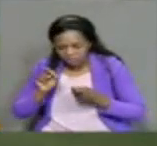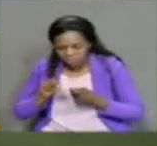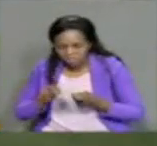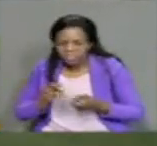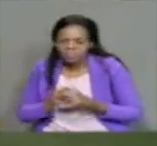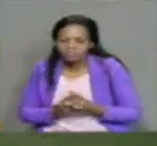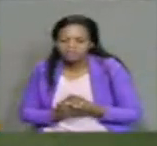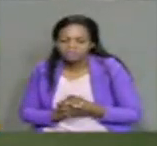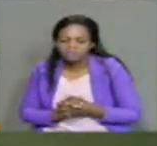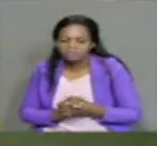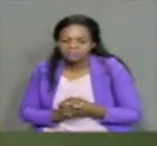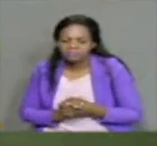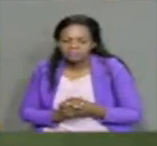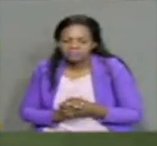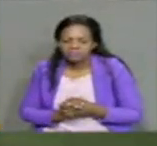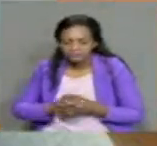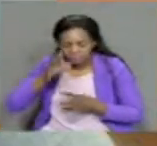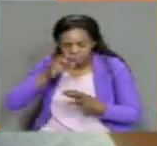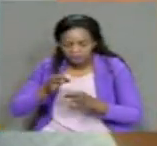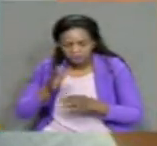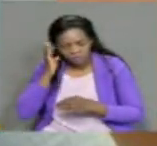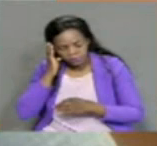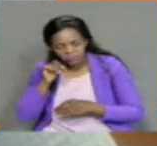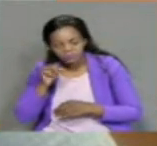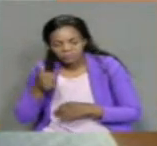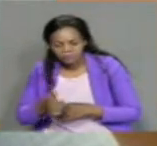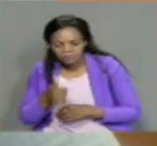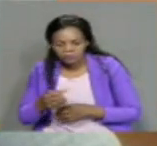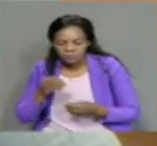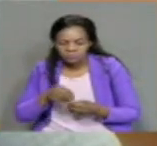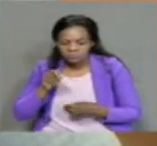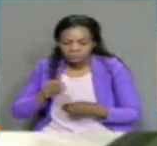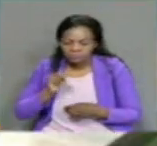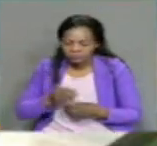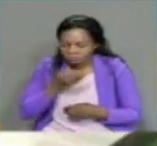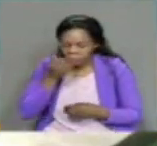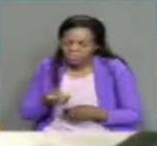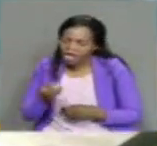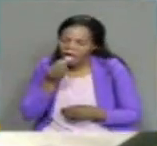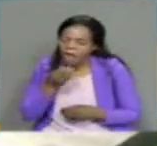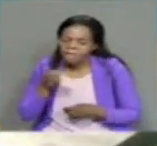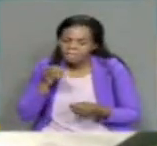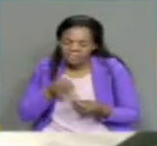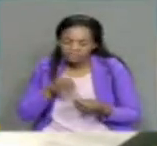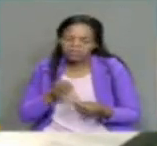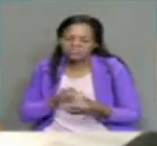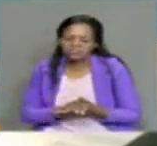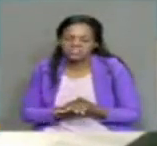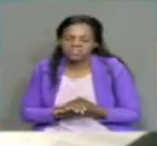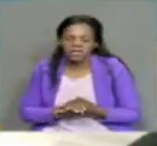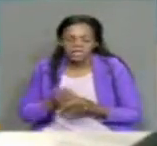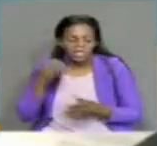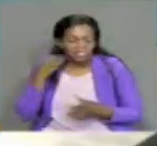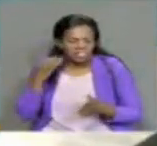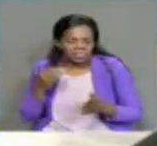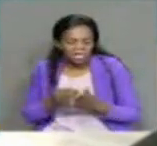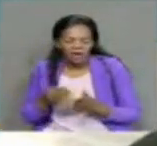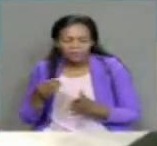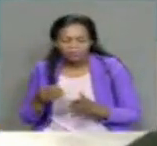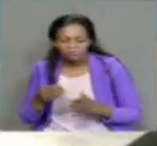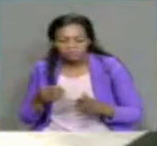impõe. Tivemos um bom alojamento, mas em termos de restauração acreditamos que precisamos de melhorar. Depois de um fim de semana prolongado, fruto